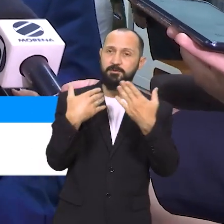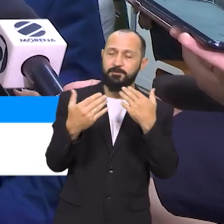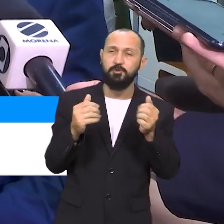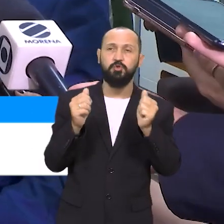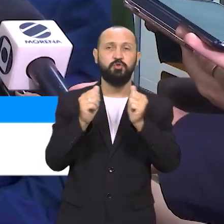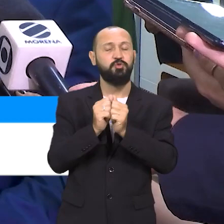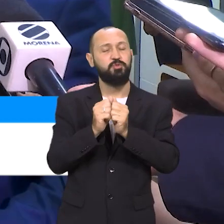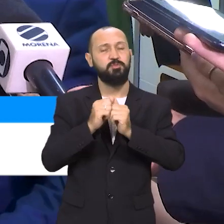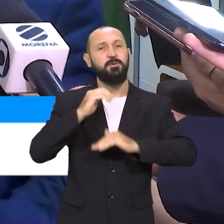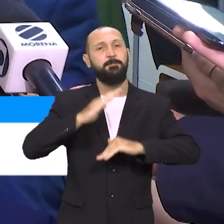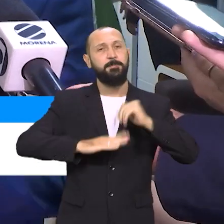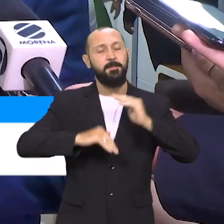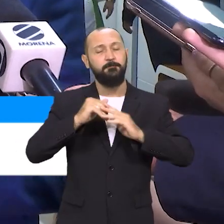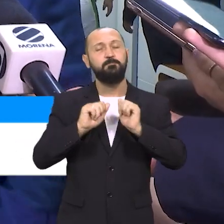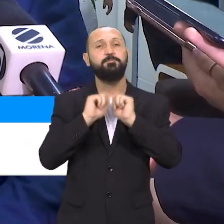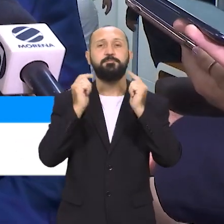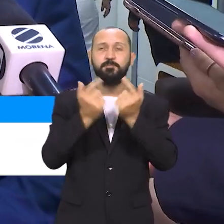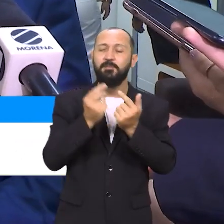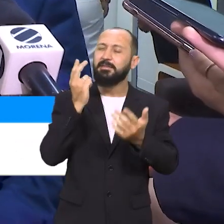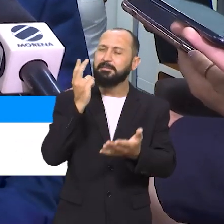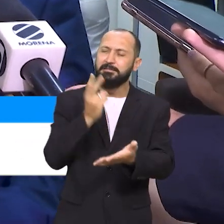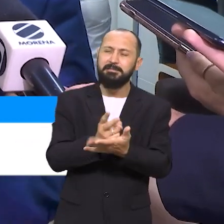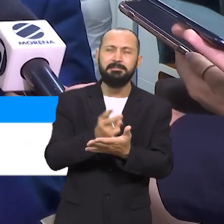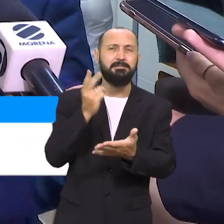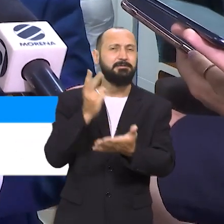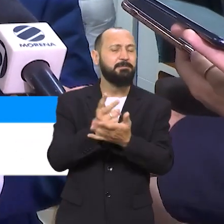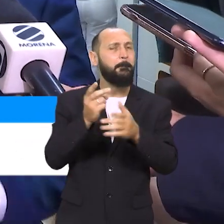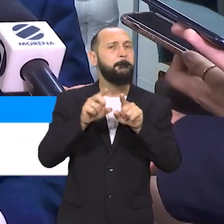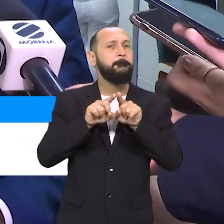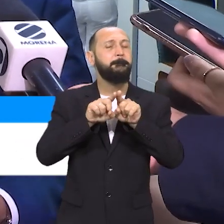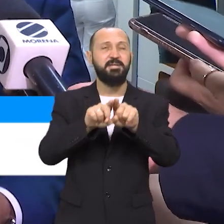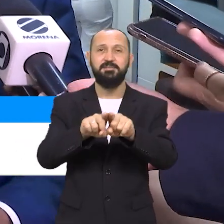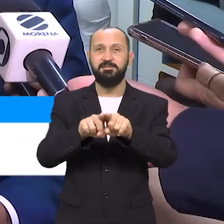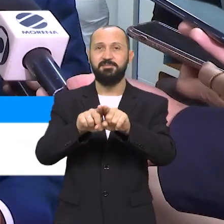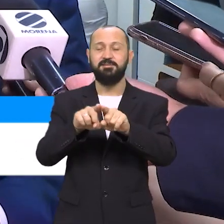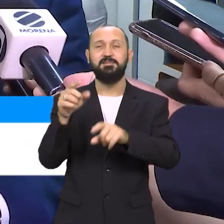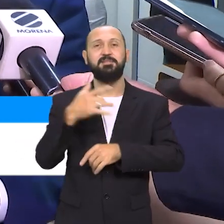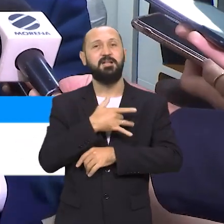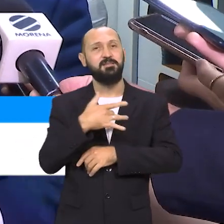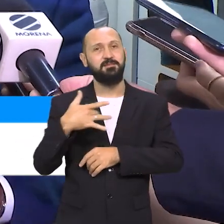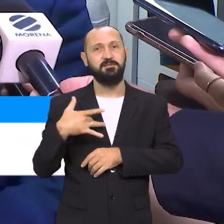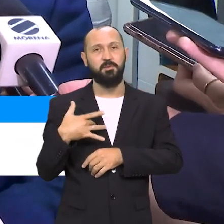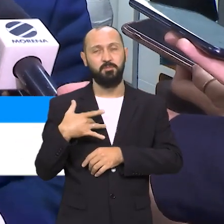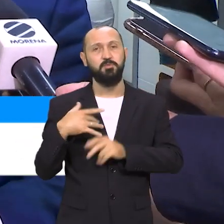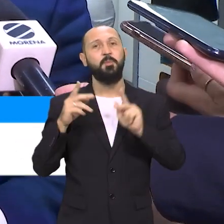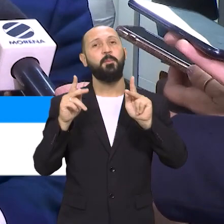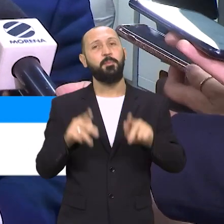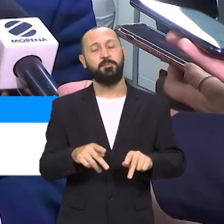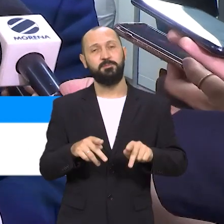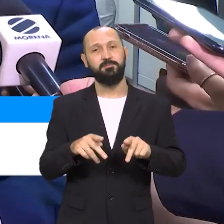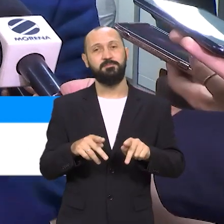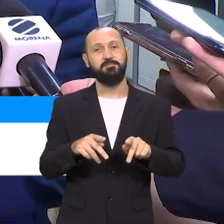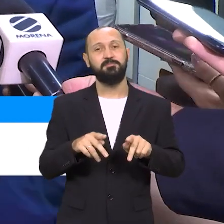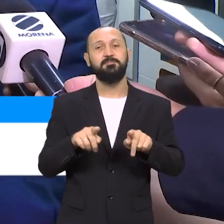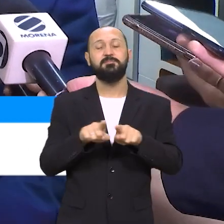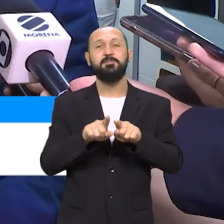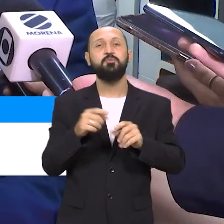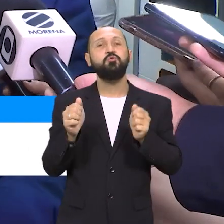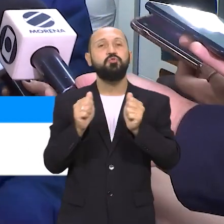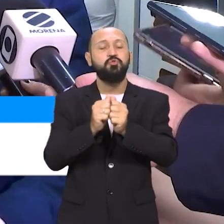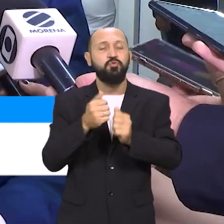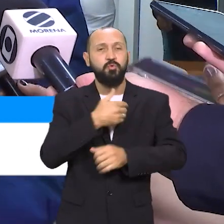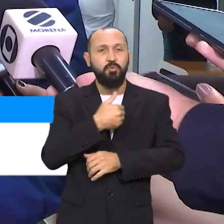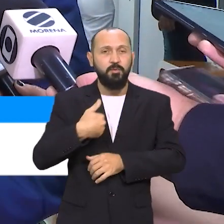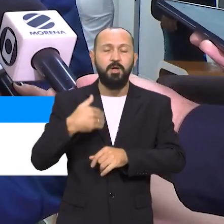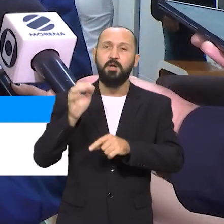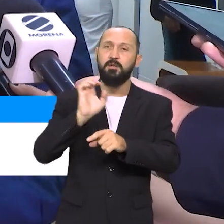fundamental esse debate com os servidores, com a Assembleia Legislativa, que sempre foi uma grande parceira da saúde dos servidores públicos e também